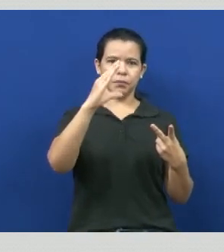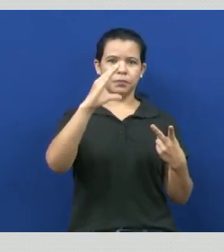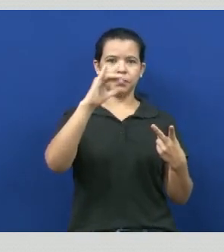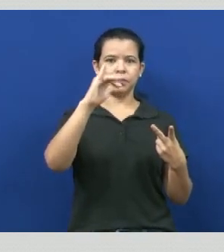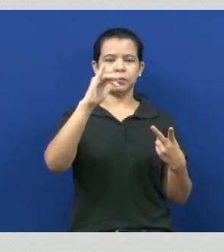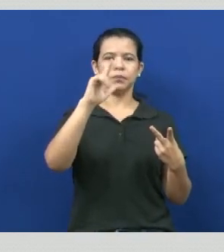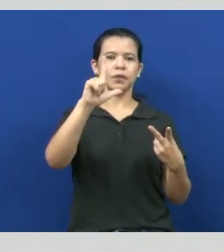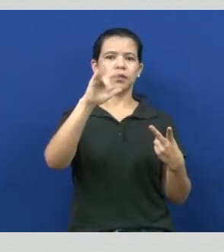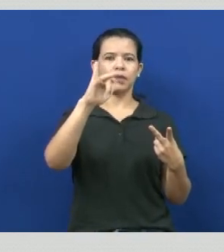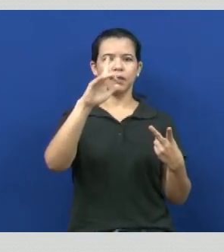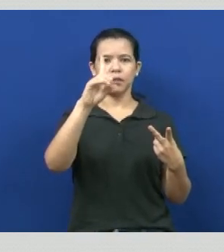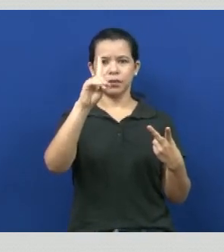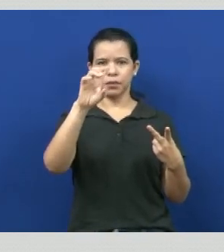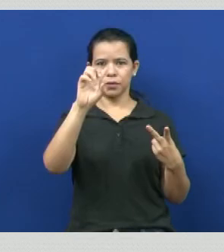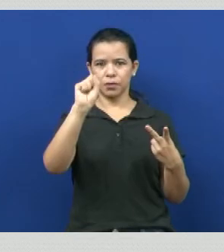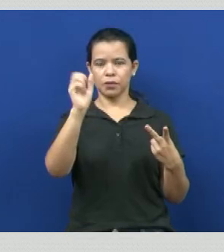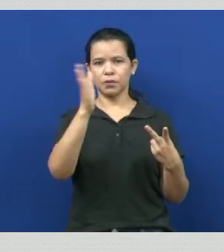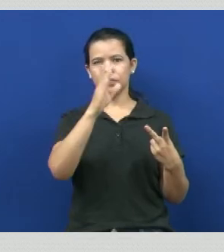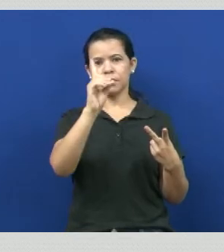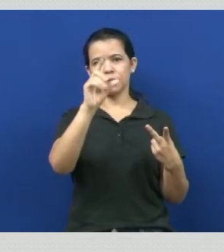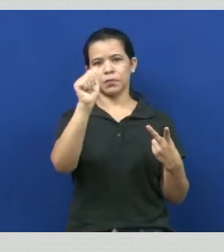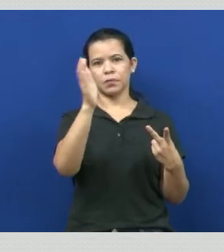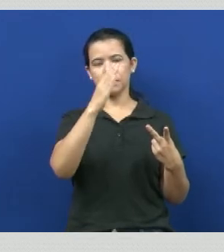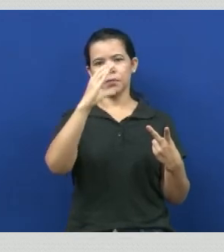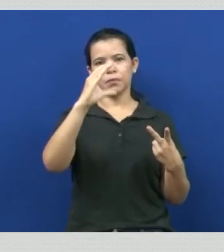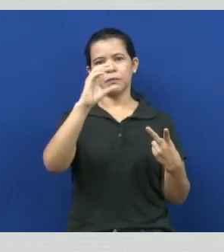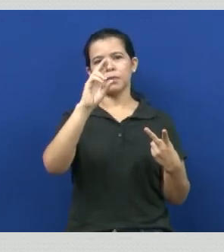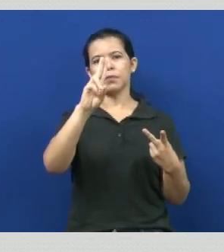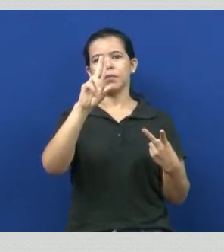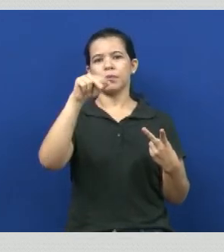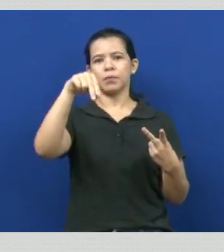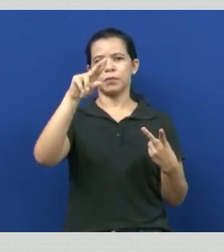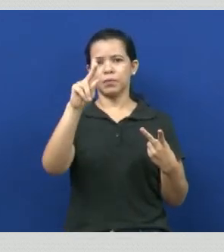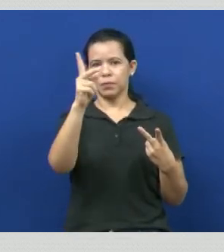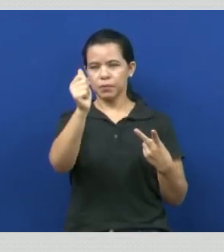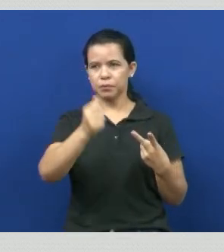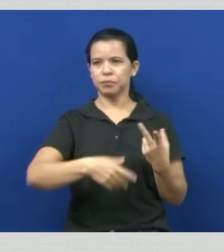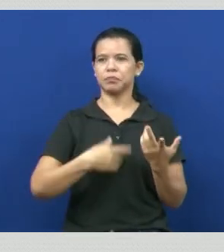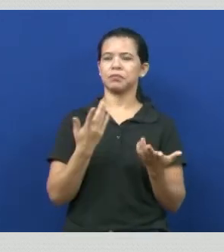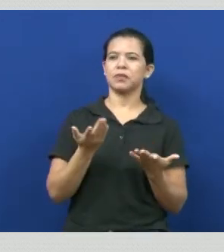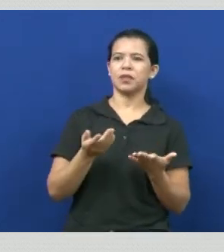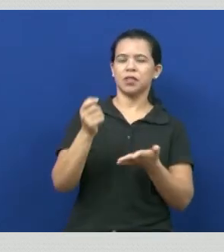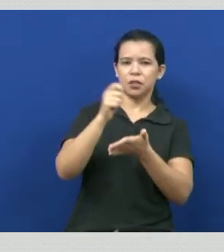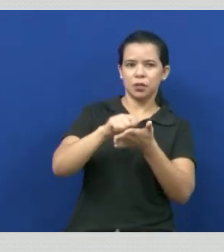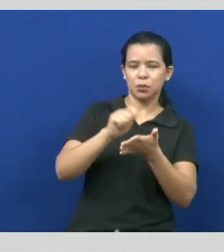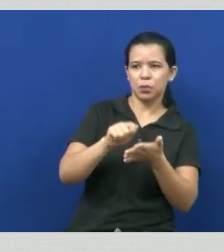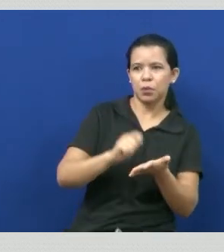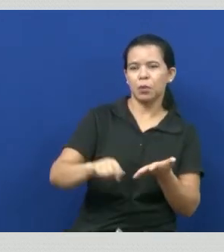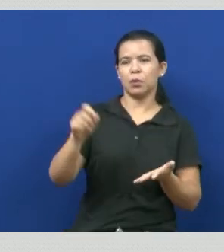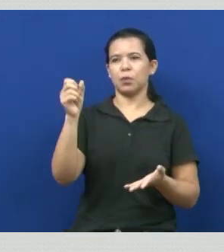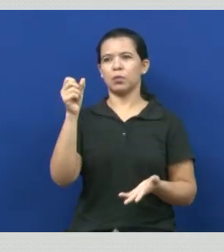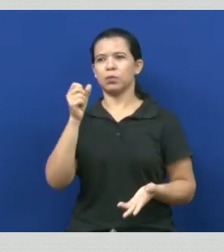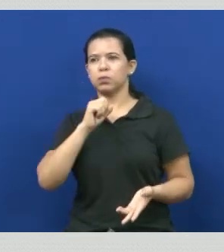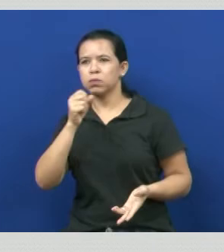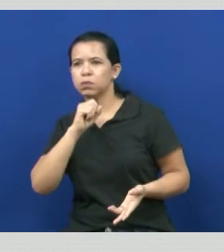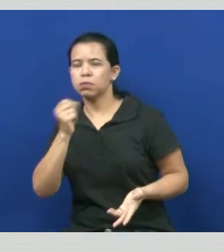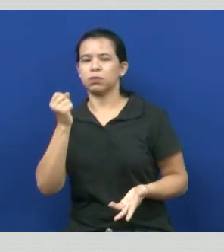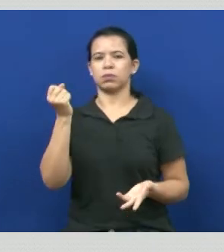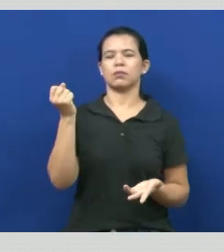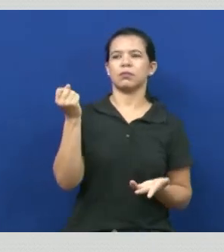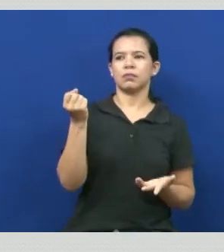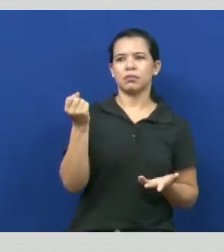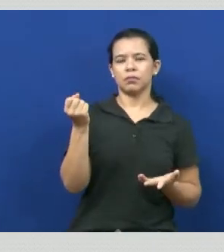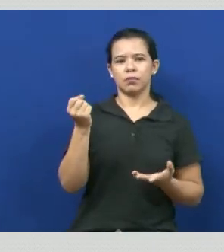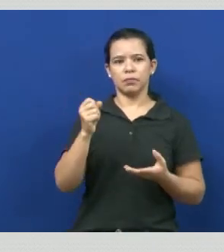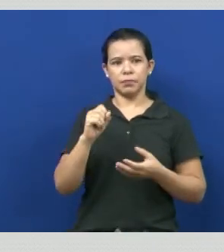1909. Escritor, poeta, historiador, jornalista, geógrafo e engenheiro. Sua obra